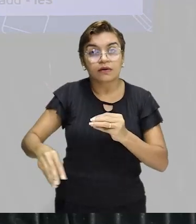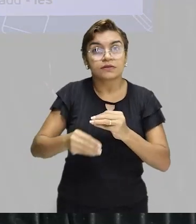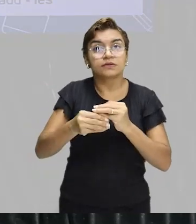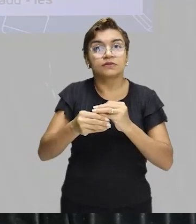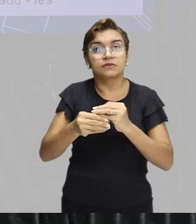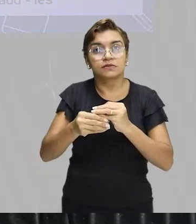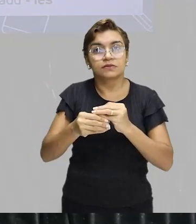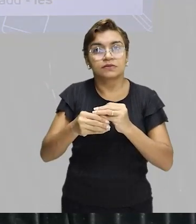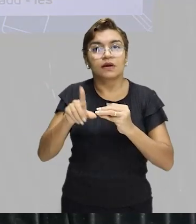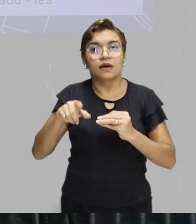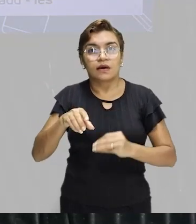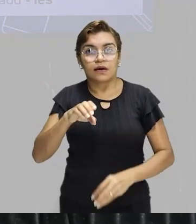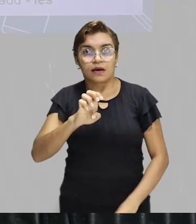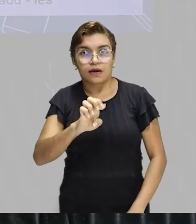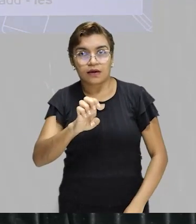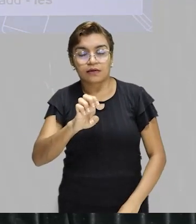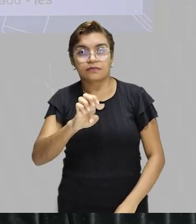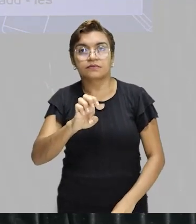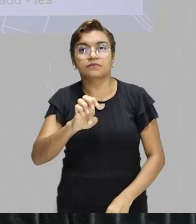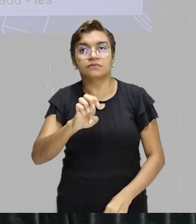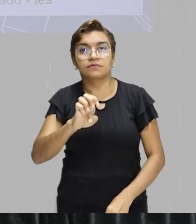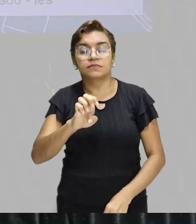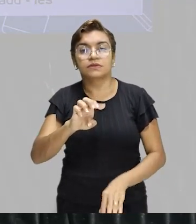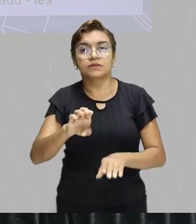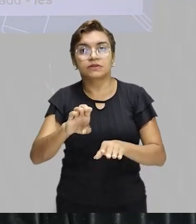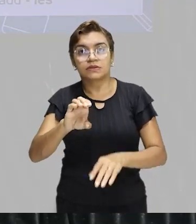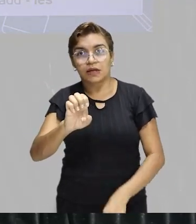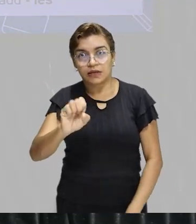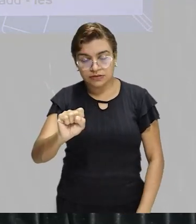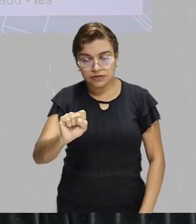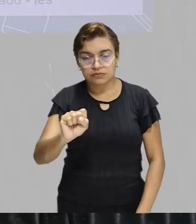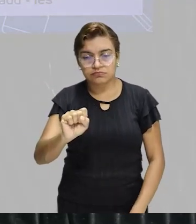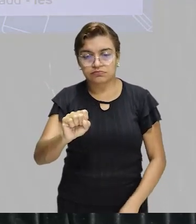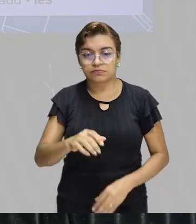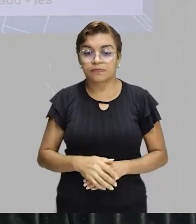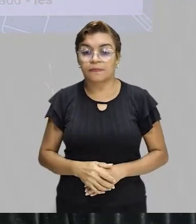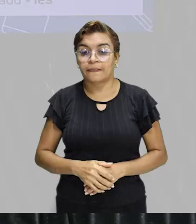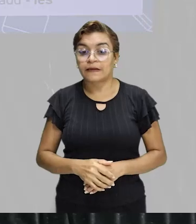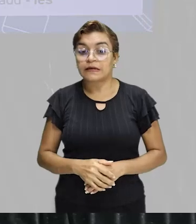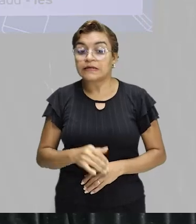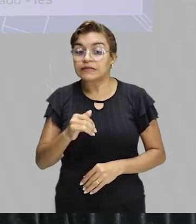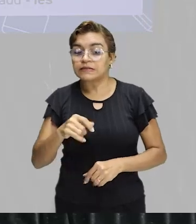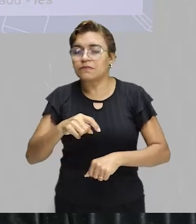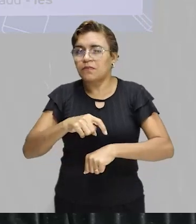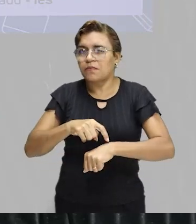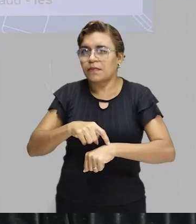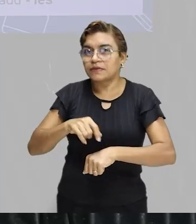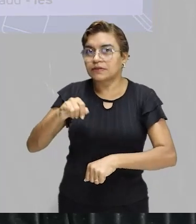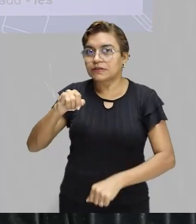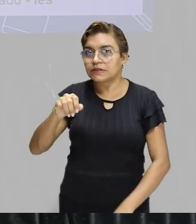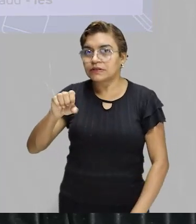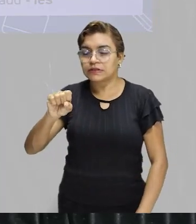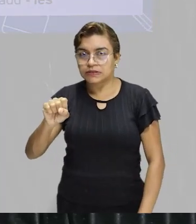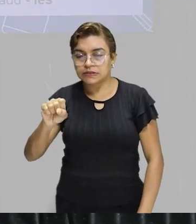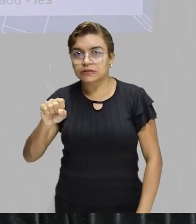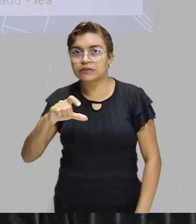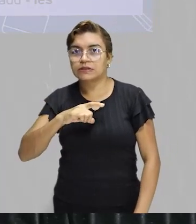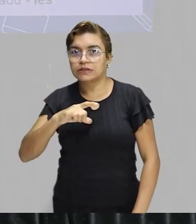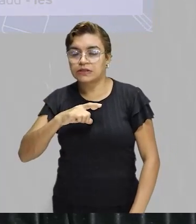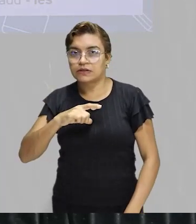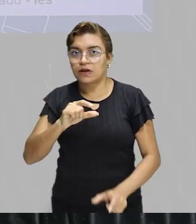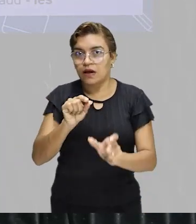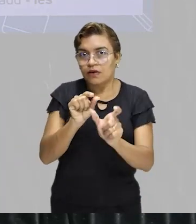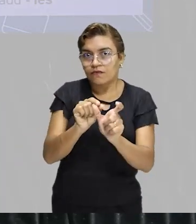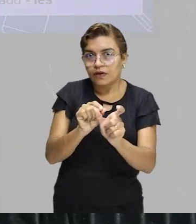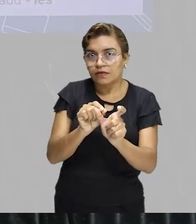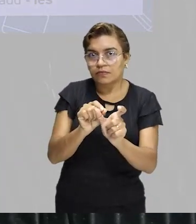é ES no final. E o caso do IES é quando você tem um verbo que termina em Y e antes